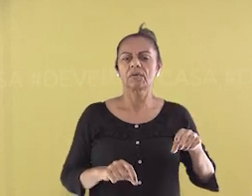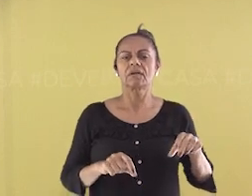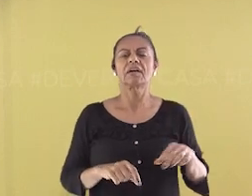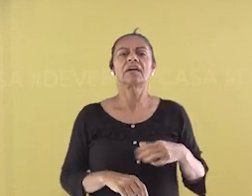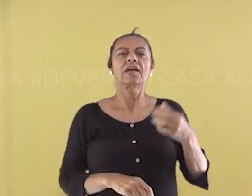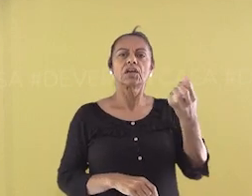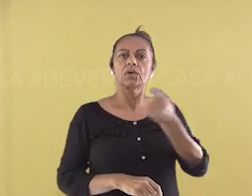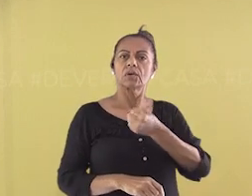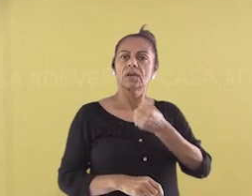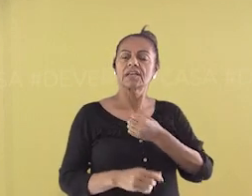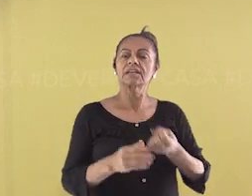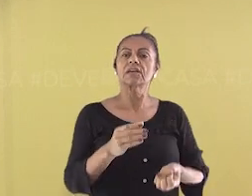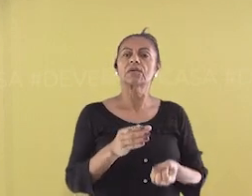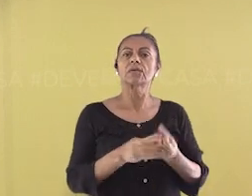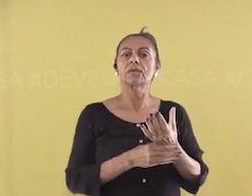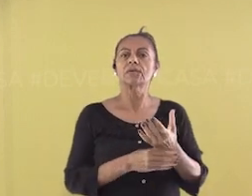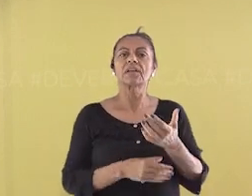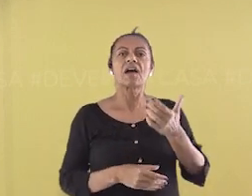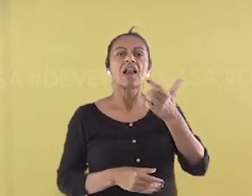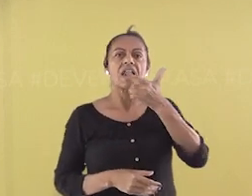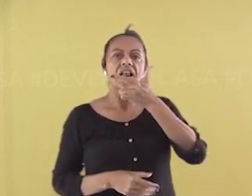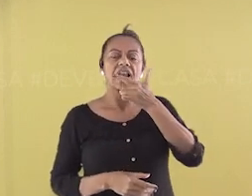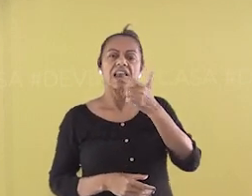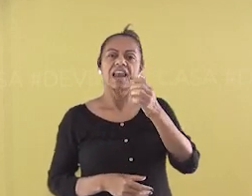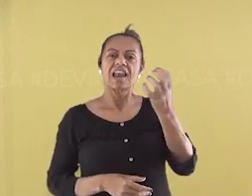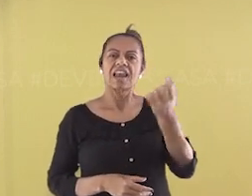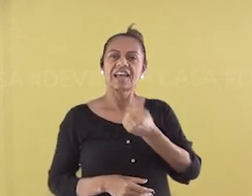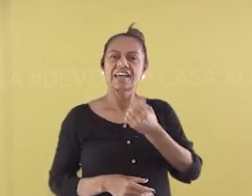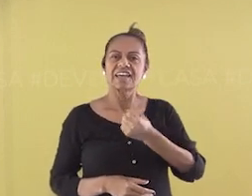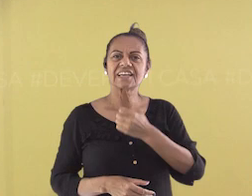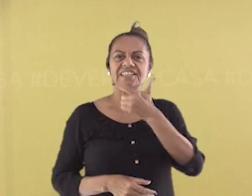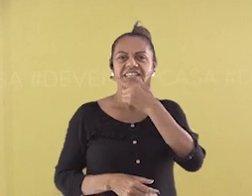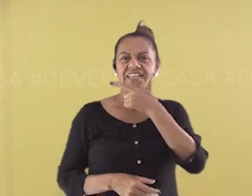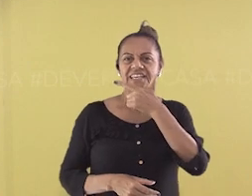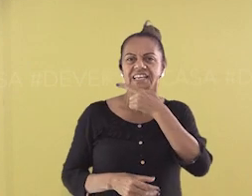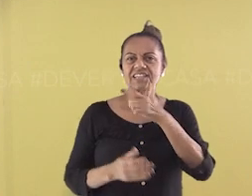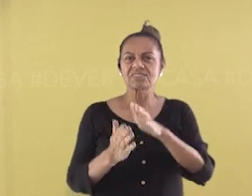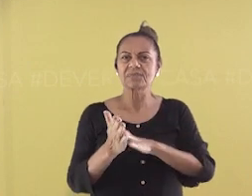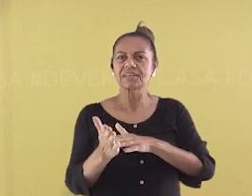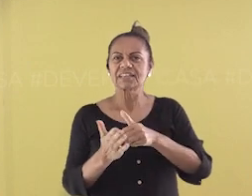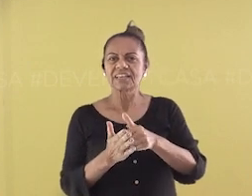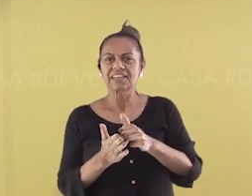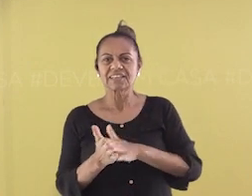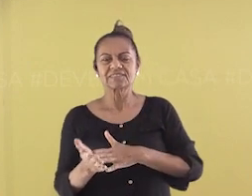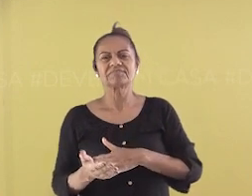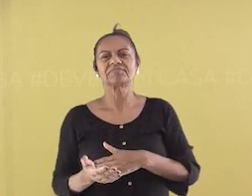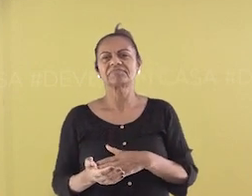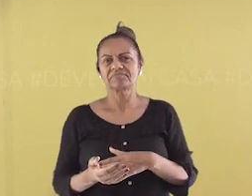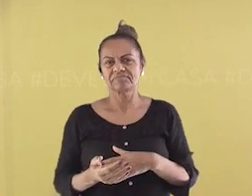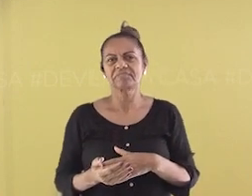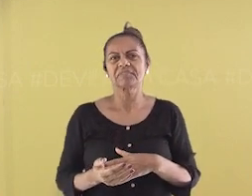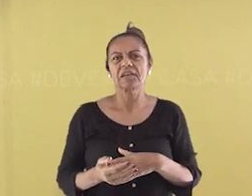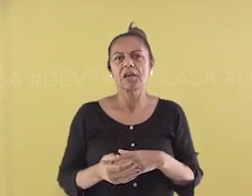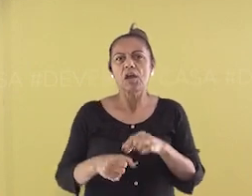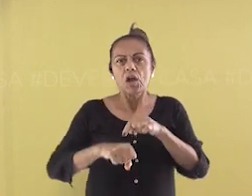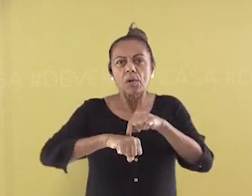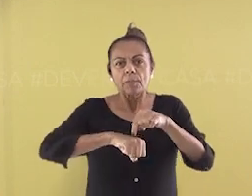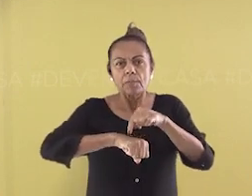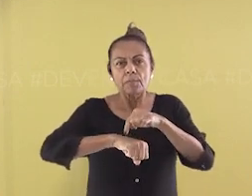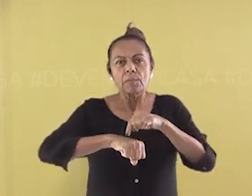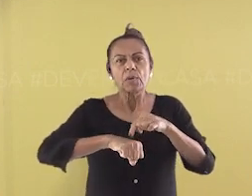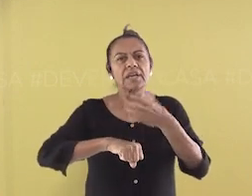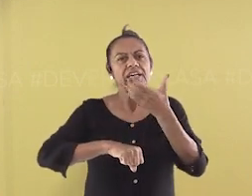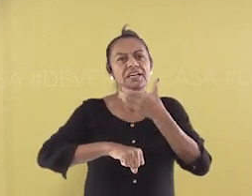e outros produtos. Dos morangos são produzidos geleias, iogurtes e doces.